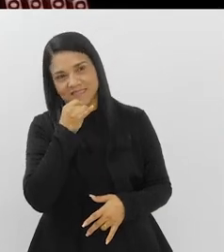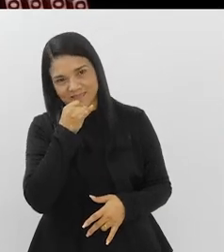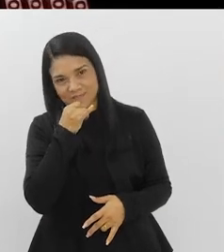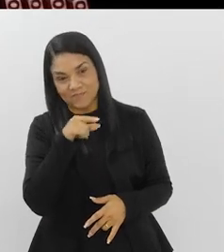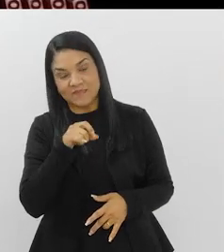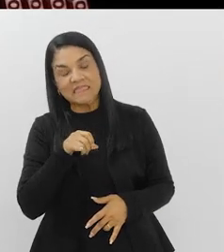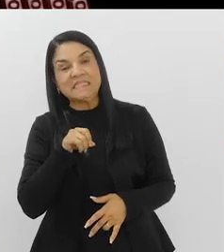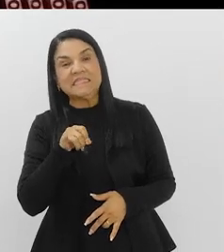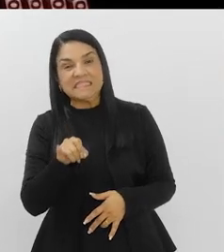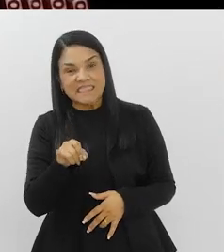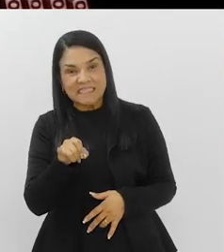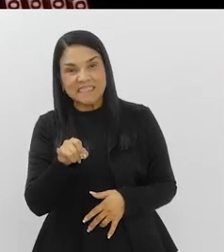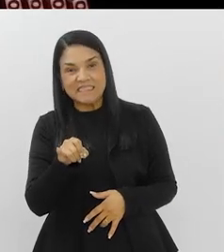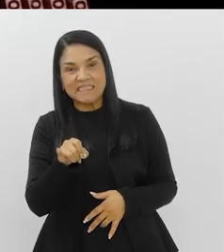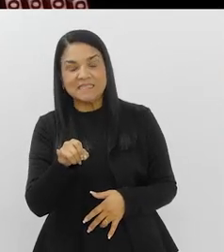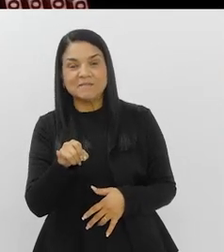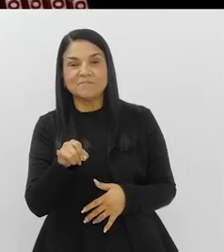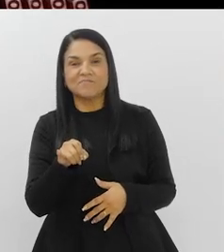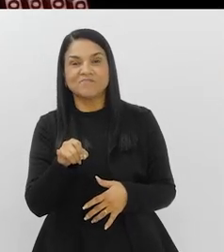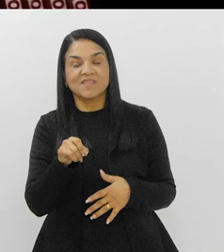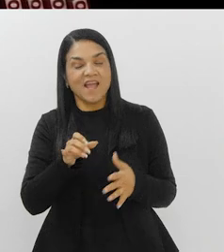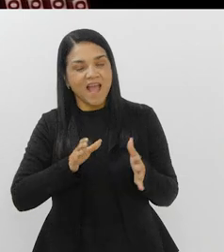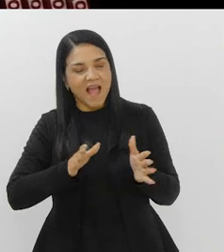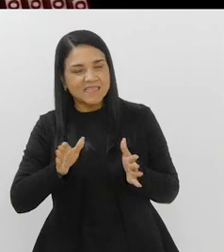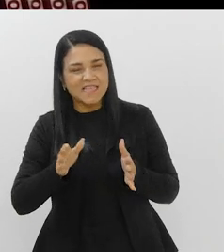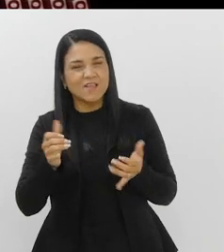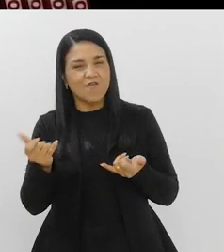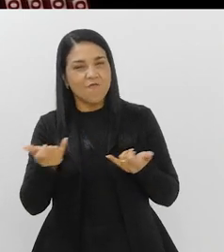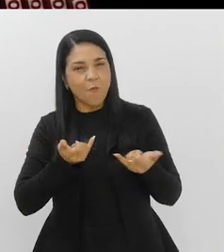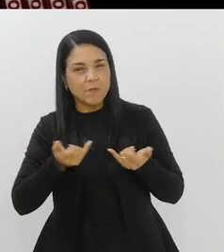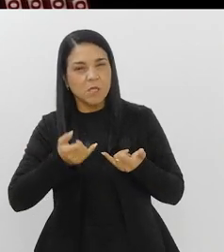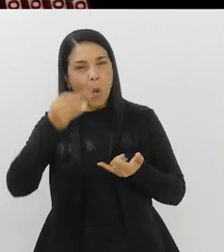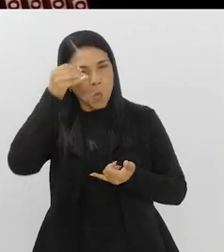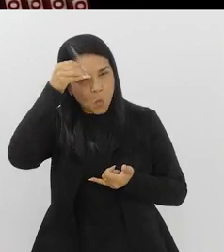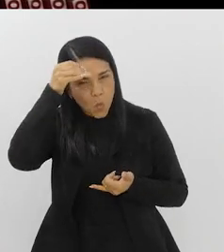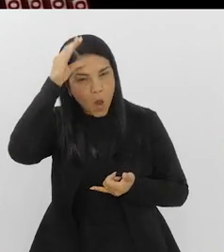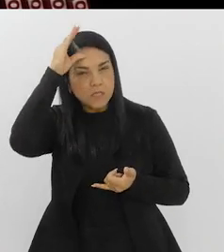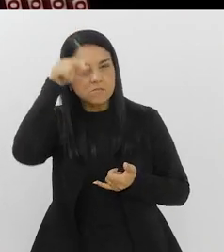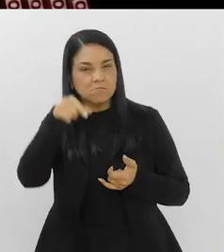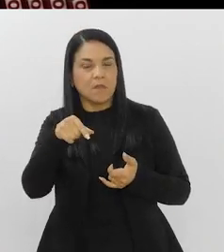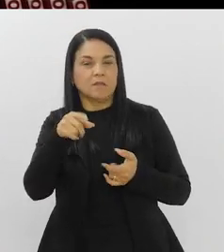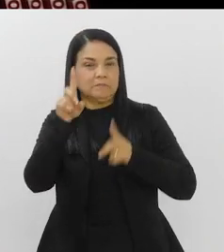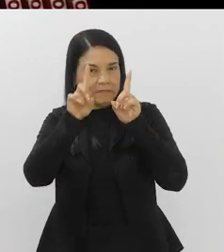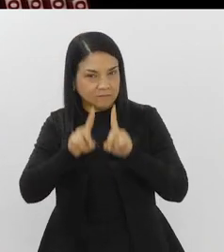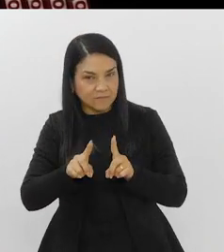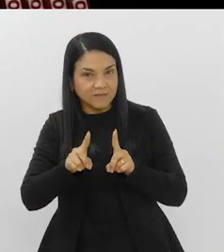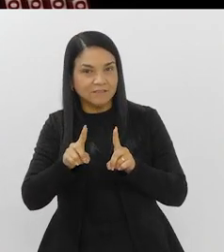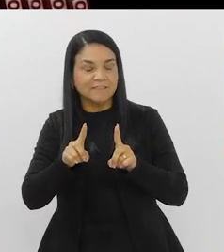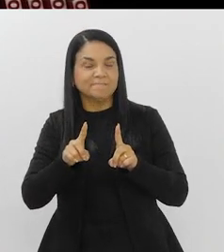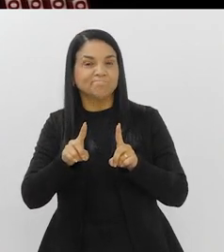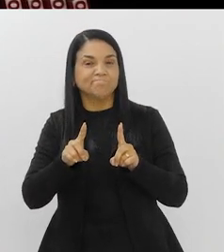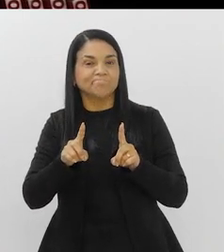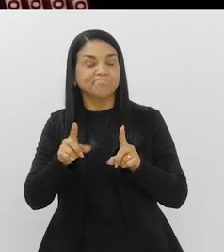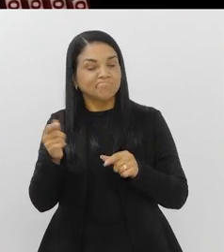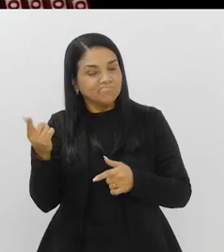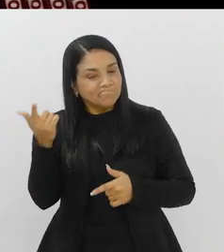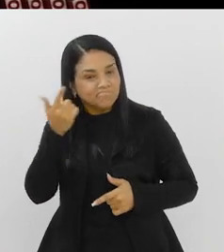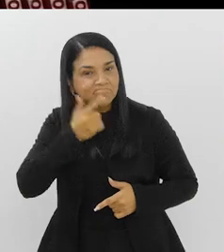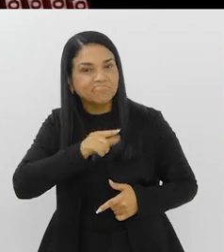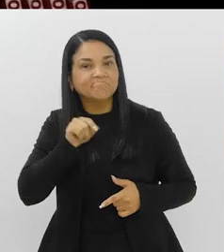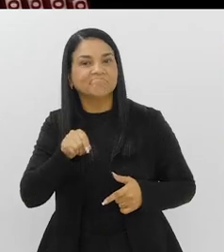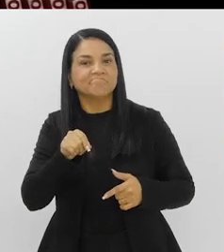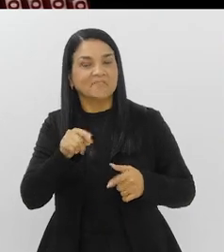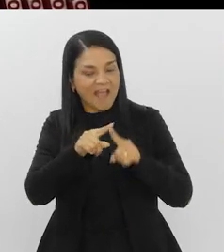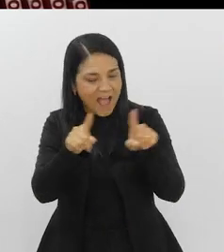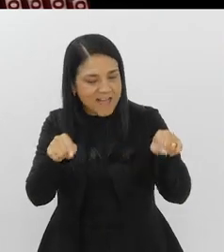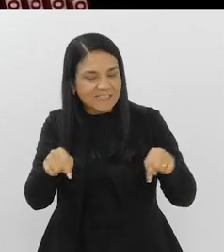exemplo né Se tivesse e acesso a mais informação a outras possibilidades poderia